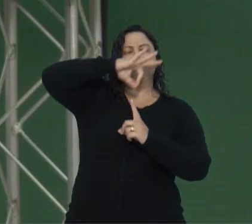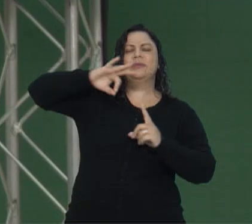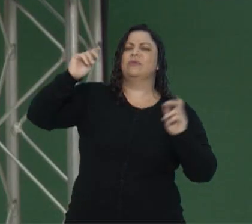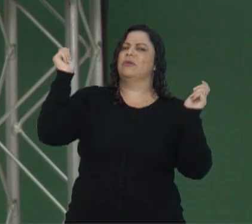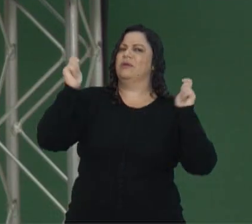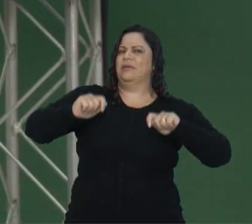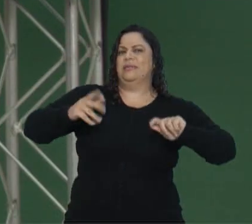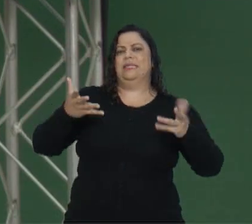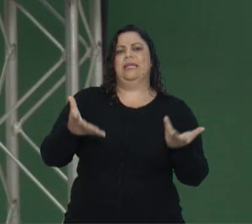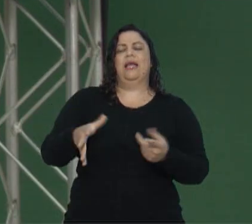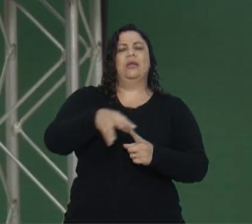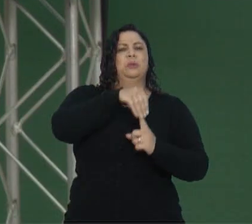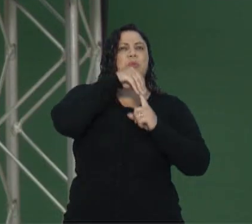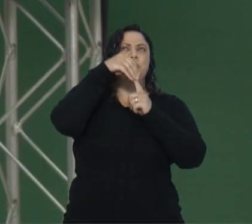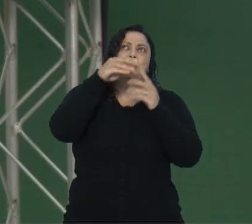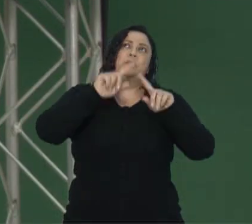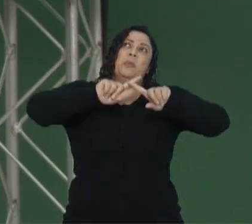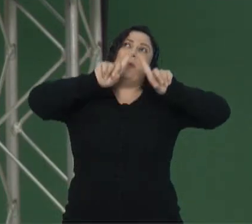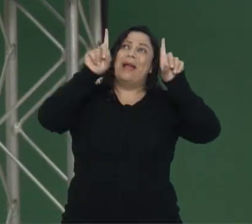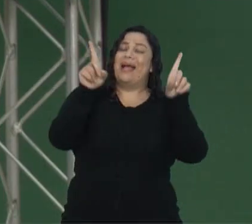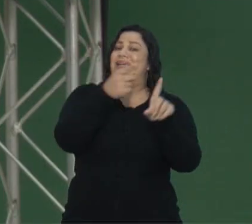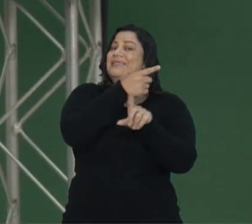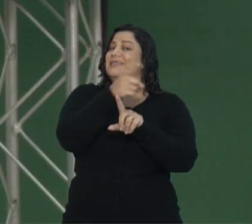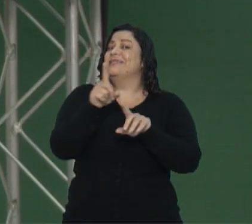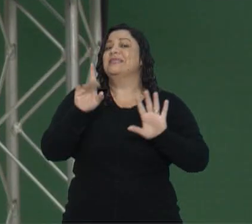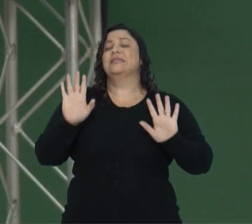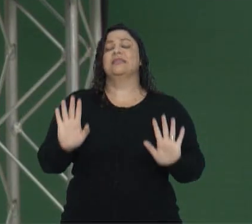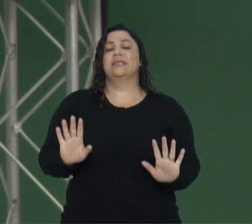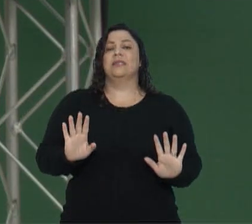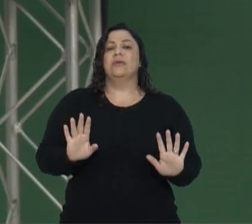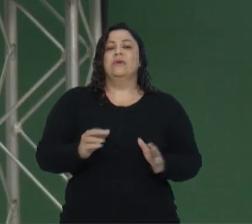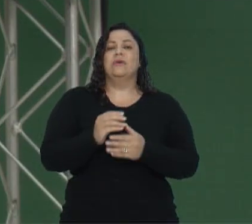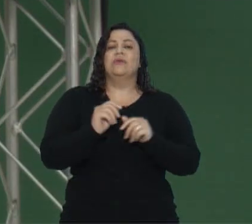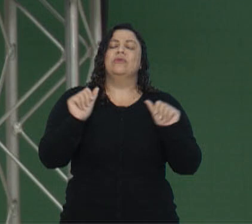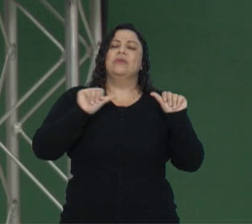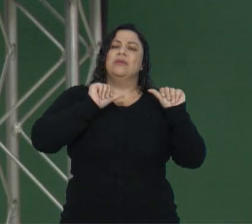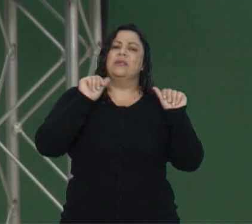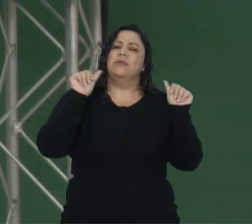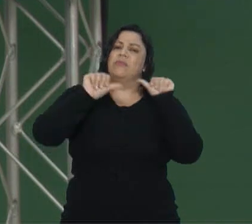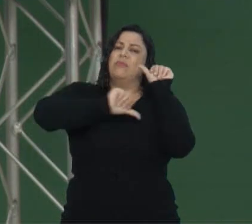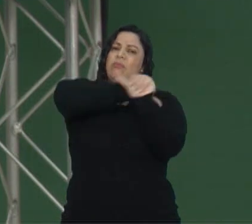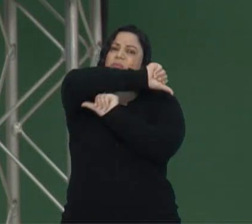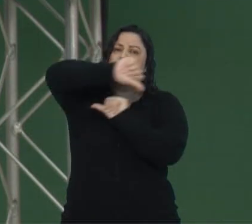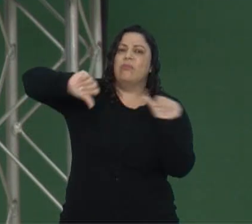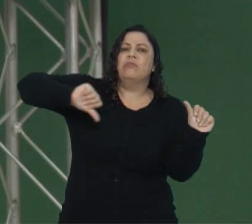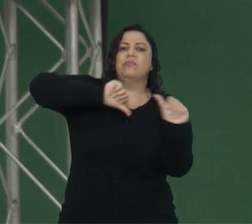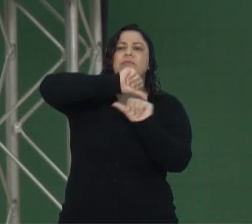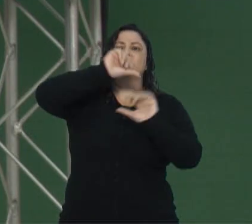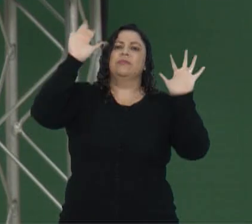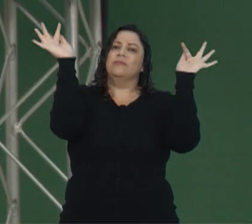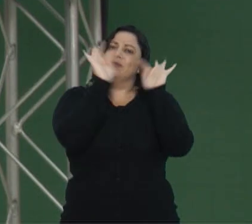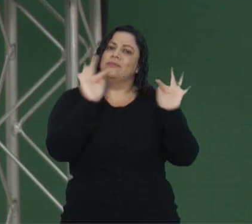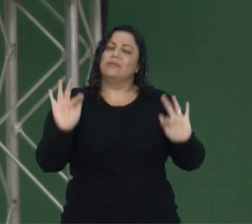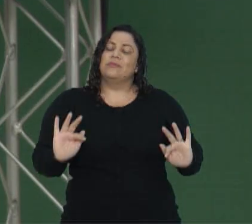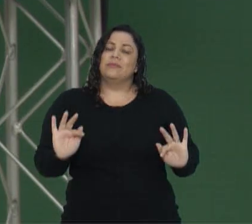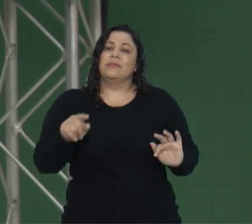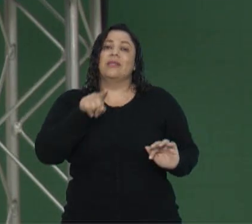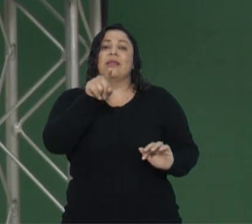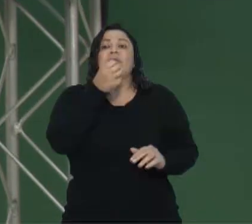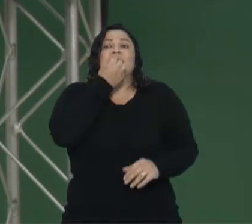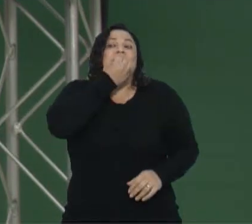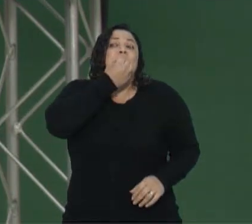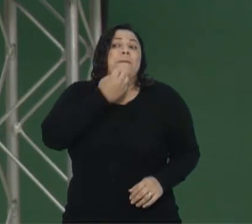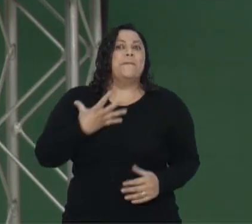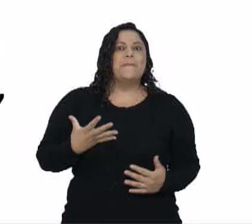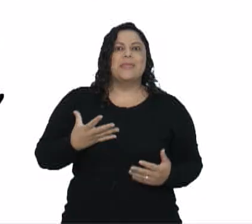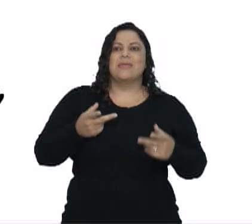maneira que pode substituir em parte é o quê? Para você ficar mais feliz é fazer o bem para os outros. Visitar